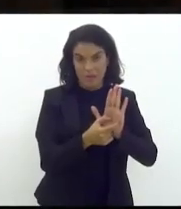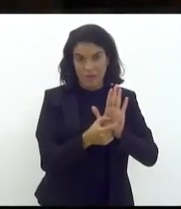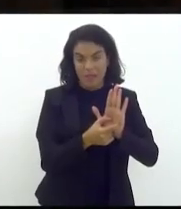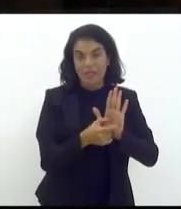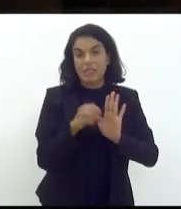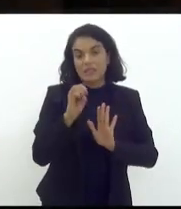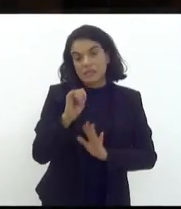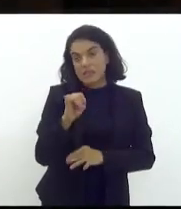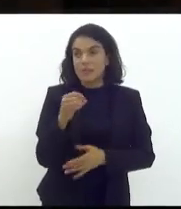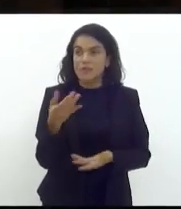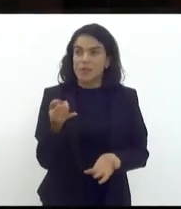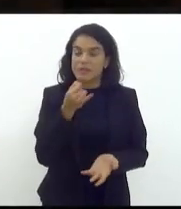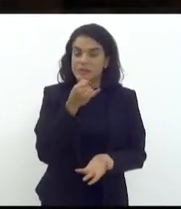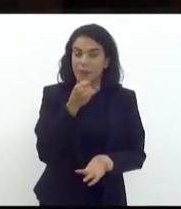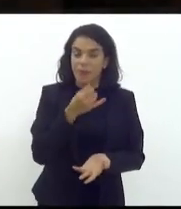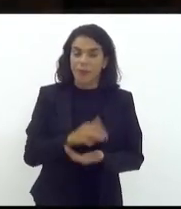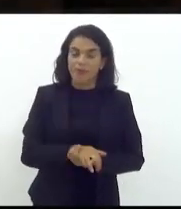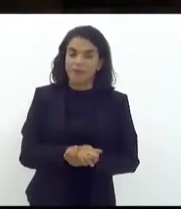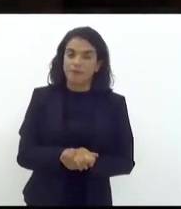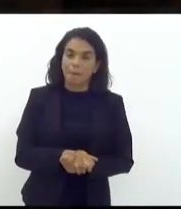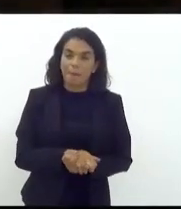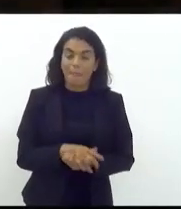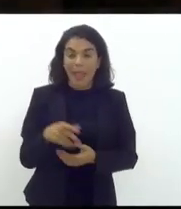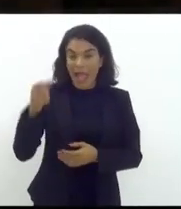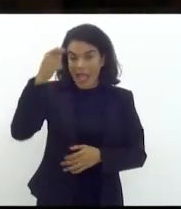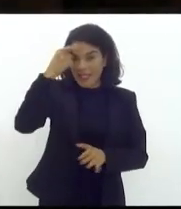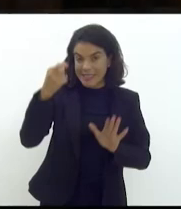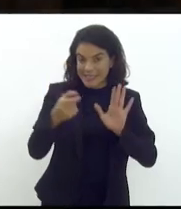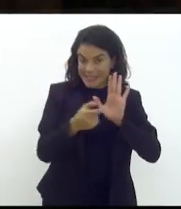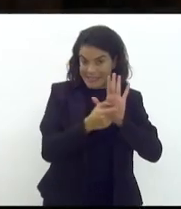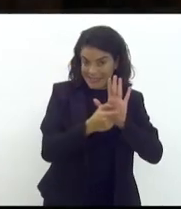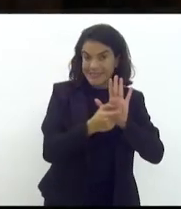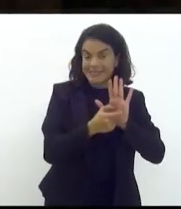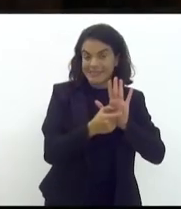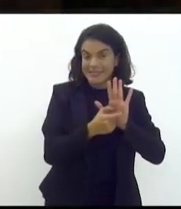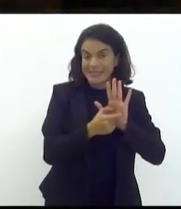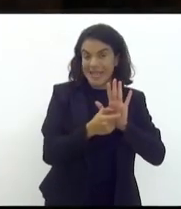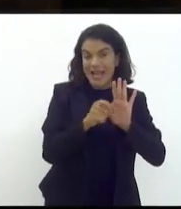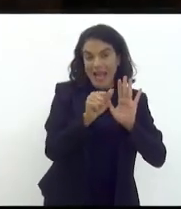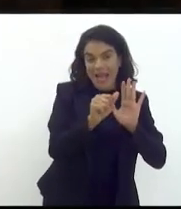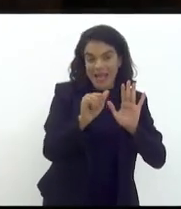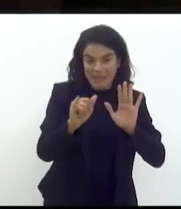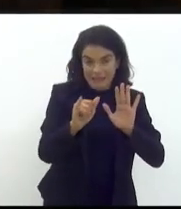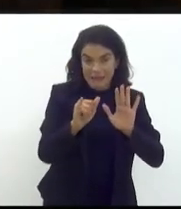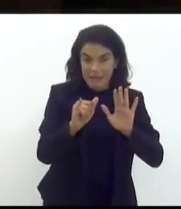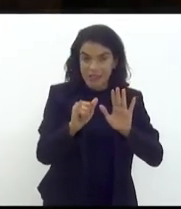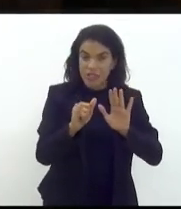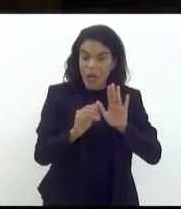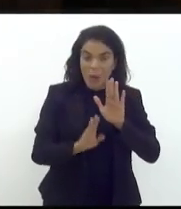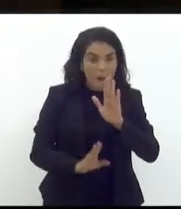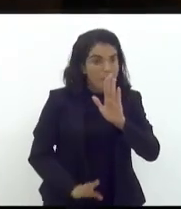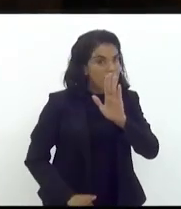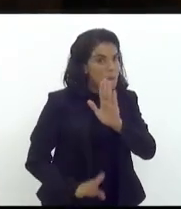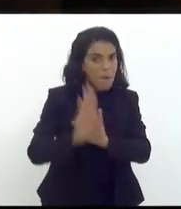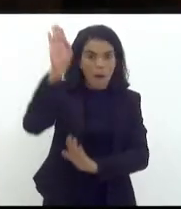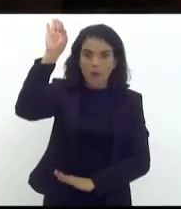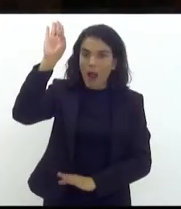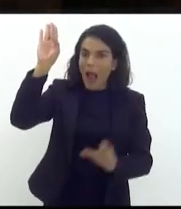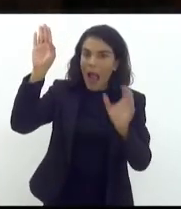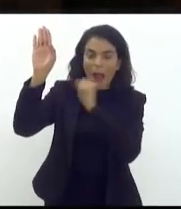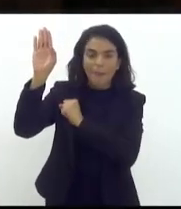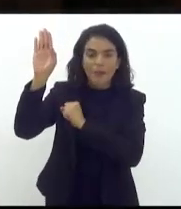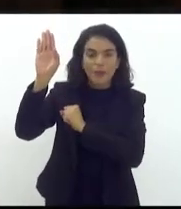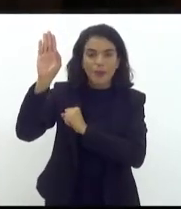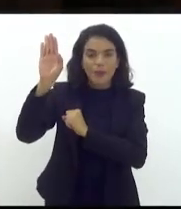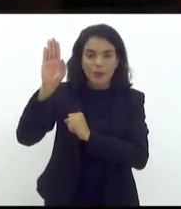Se você falasse que ela Inteligência Artificial é a tomar velocidade que tomou no início